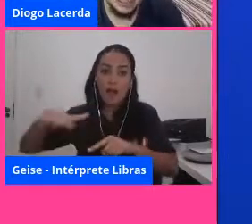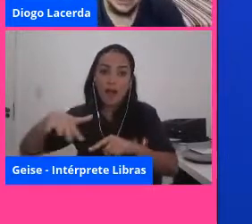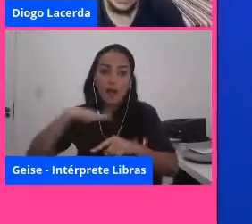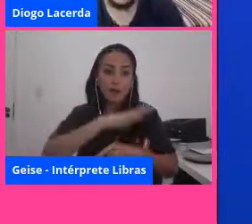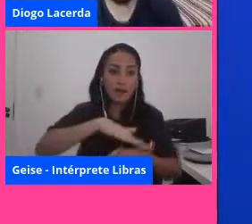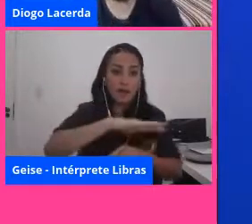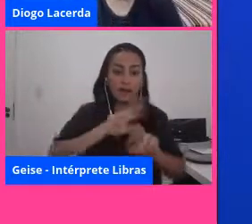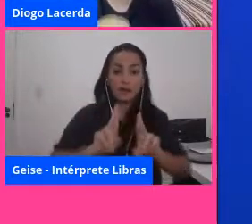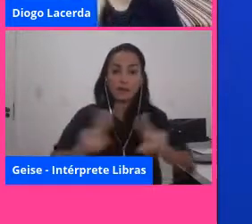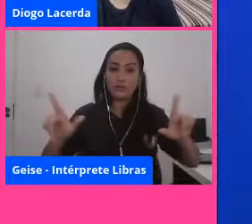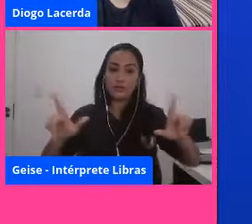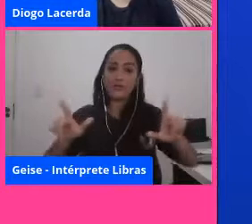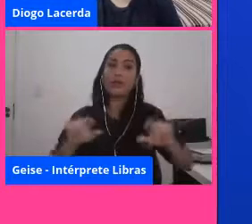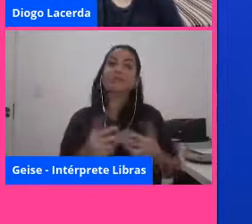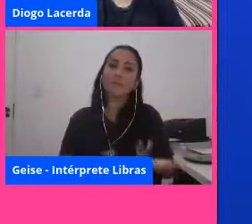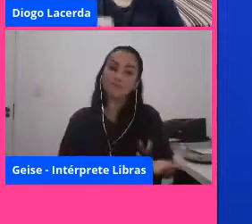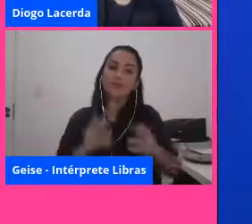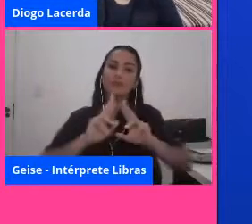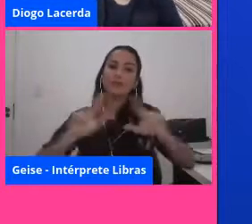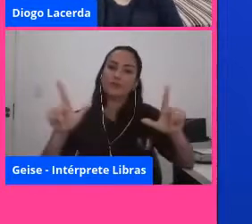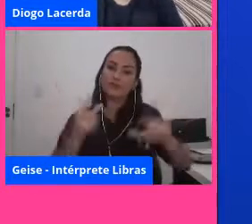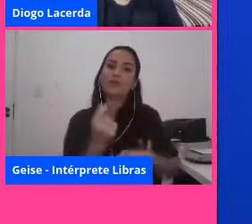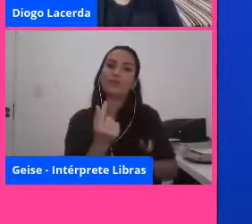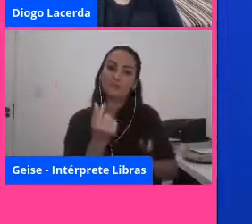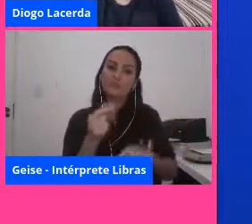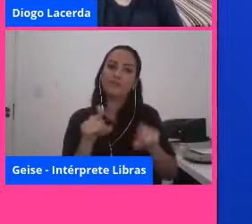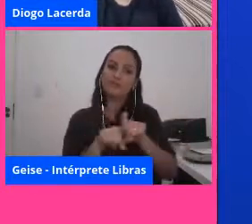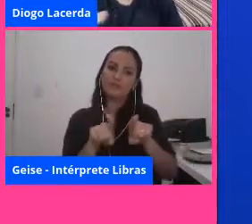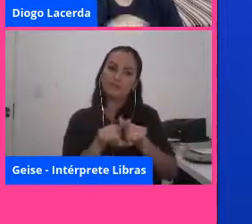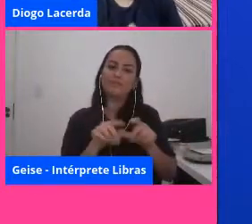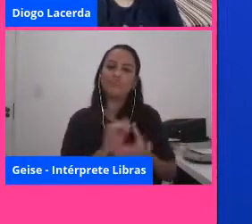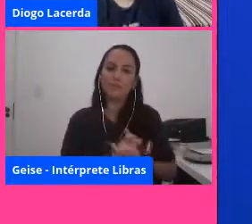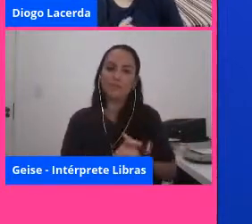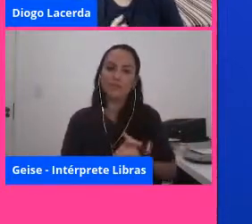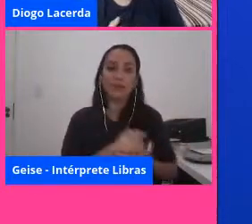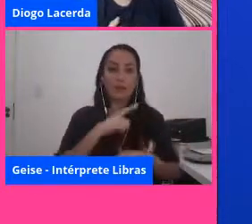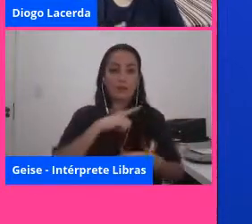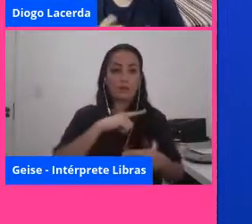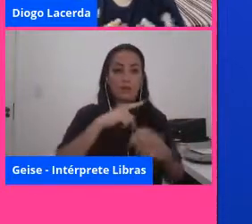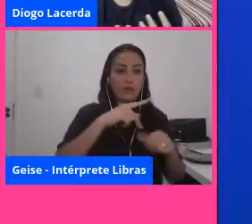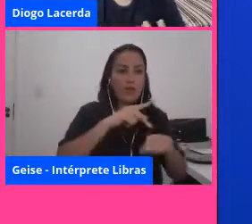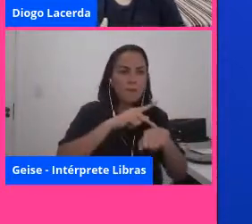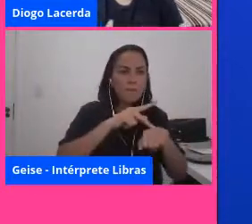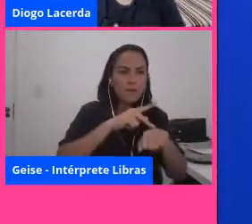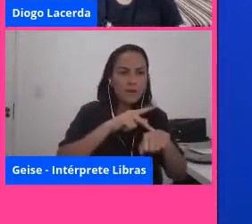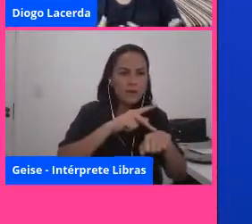fator determinante é que essa 3D Rising preta, que vocês podem ver que tem um polvo,